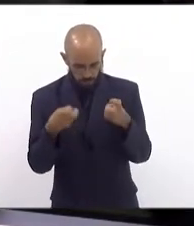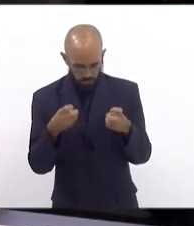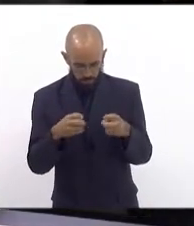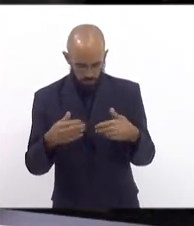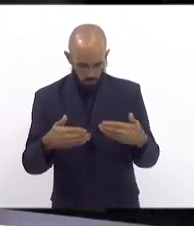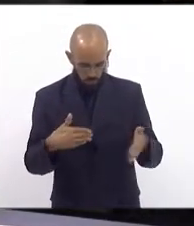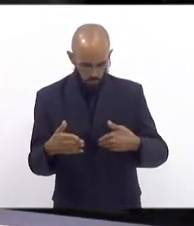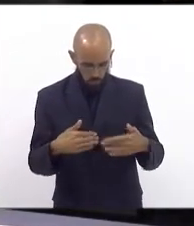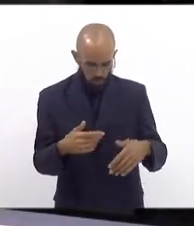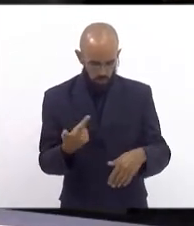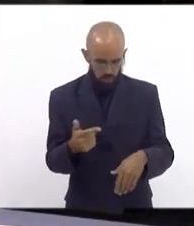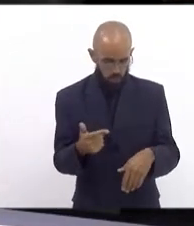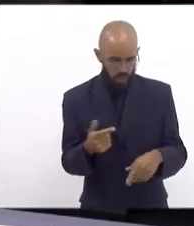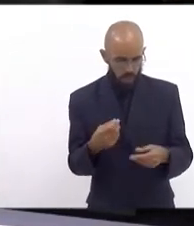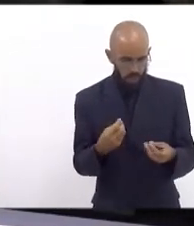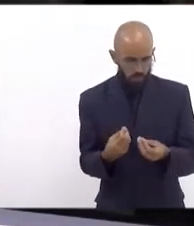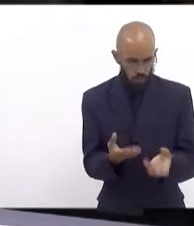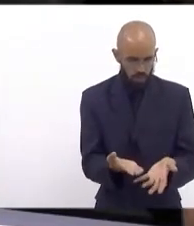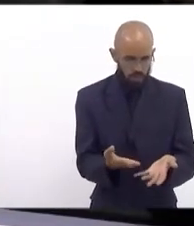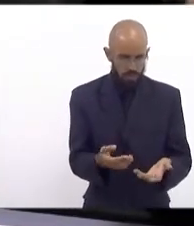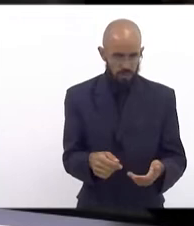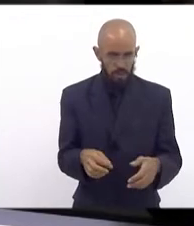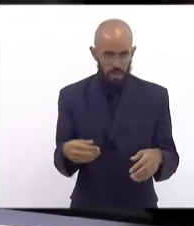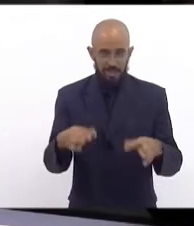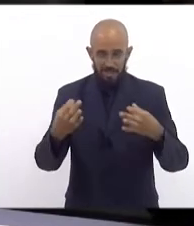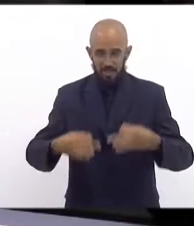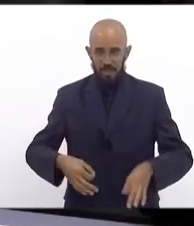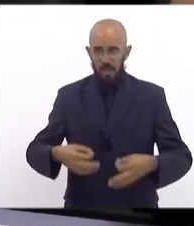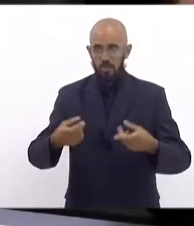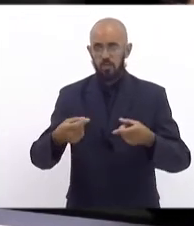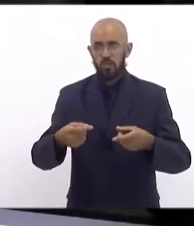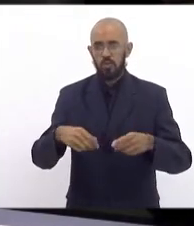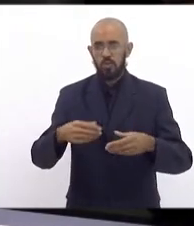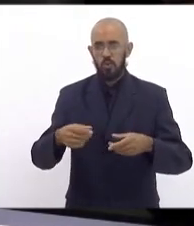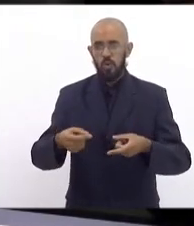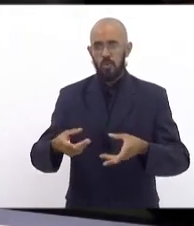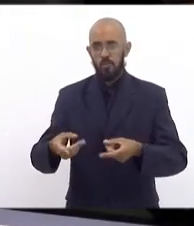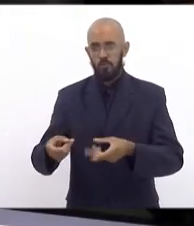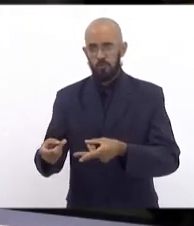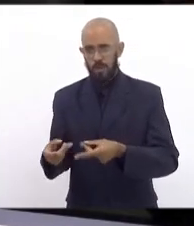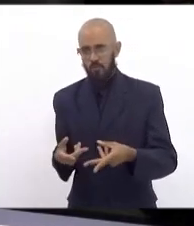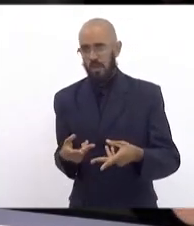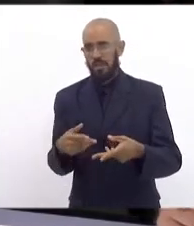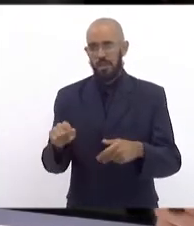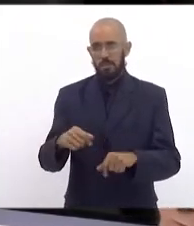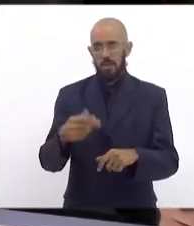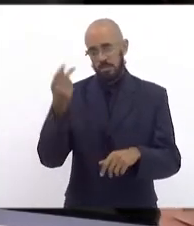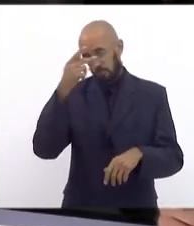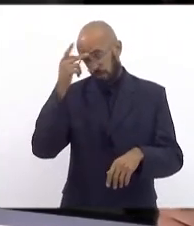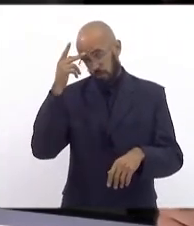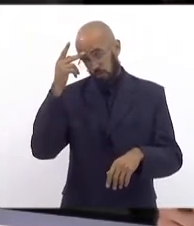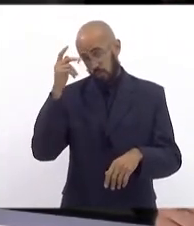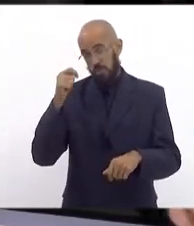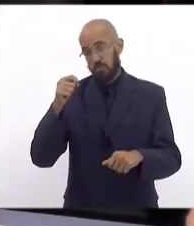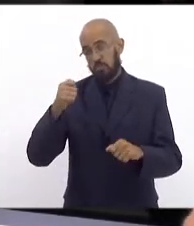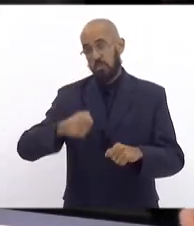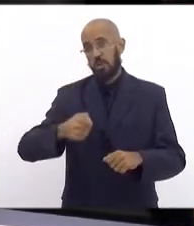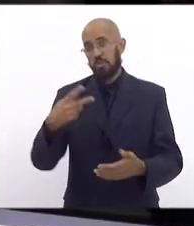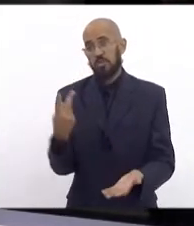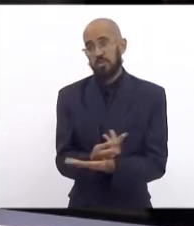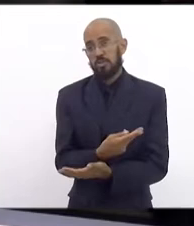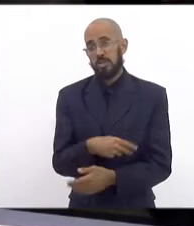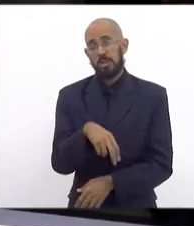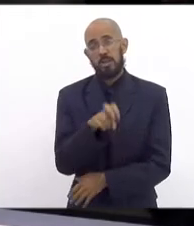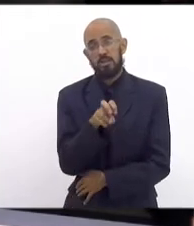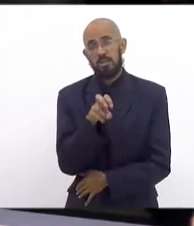que não não fornecem integralmente aquilo que o comércio vende mais um comércio vai estar ligado à indústria aí dúvida pode por exemplo fornecer 5 10